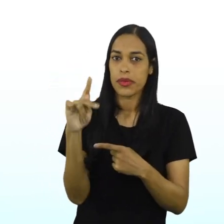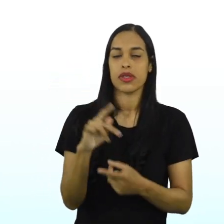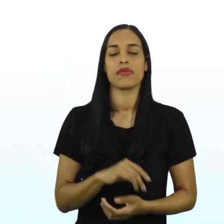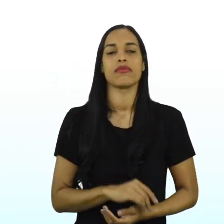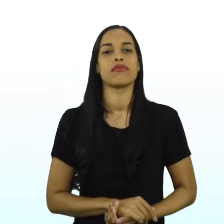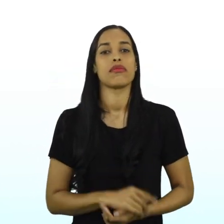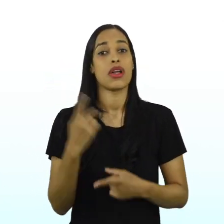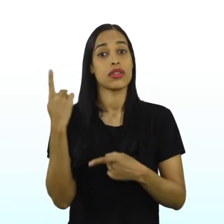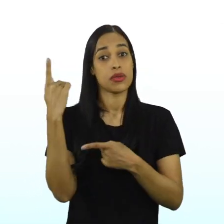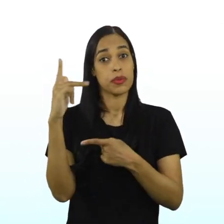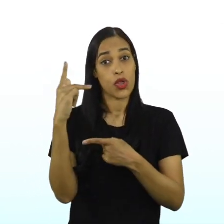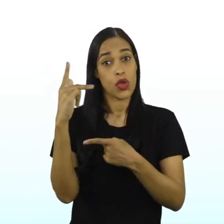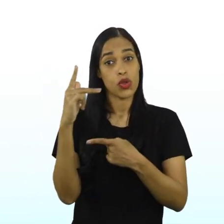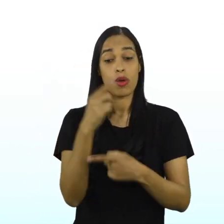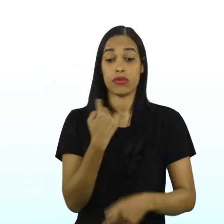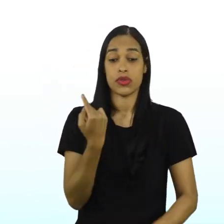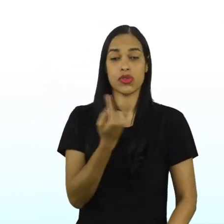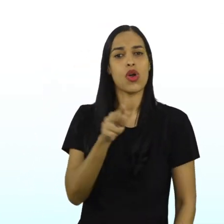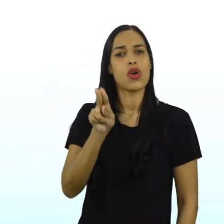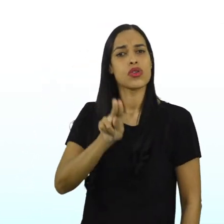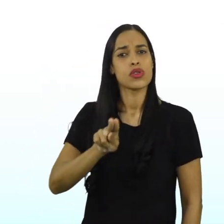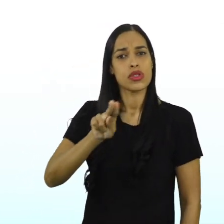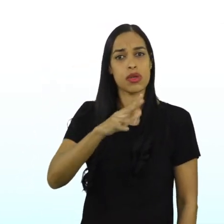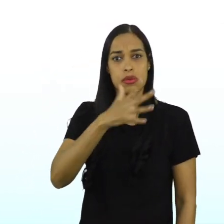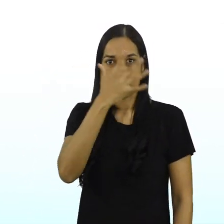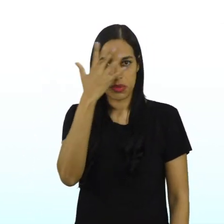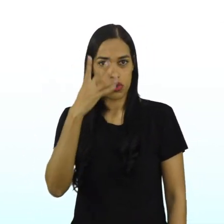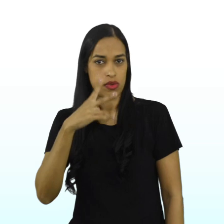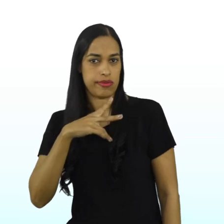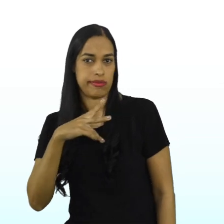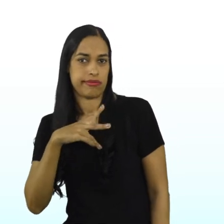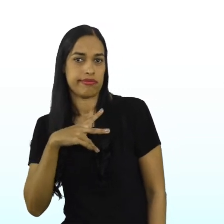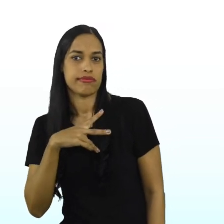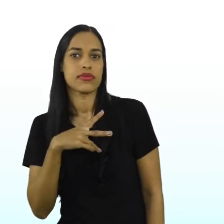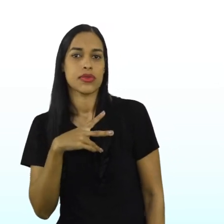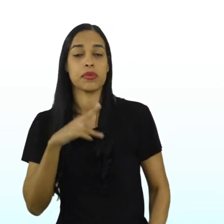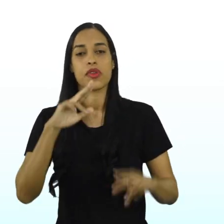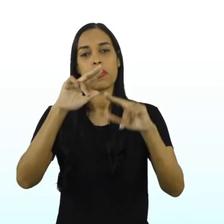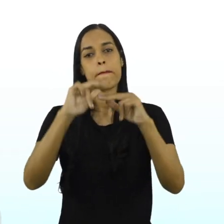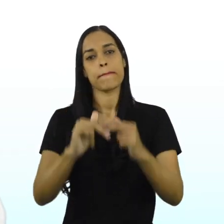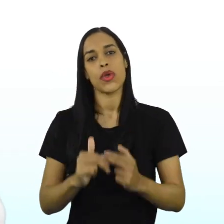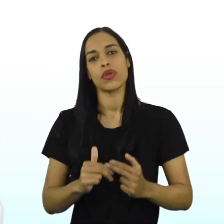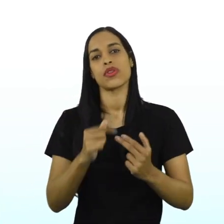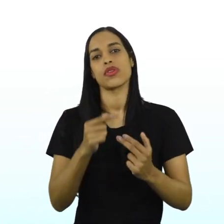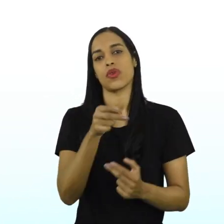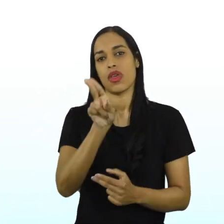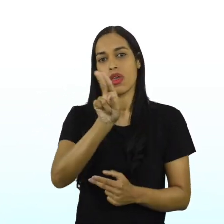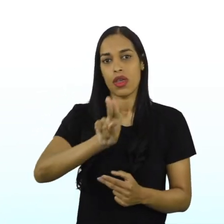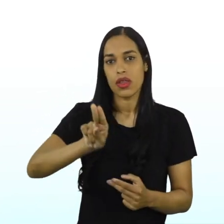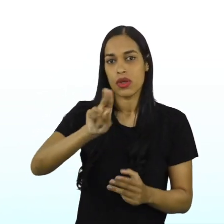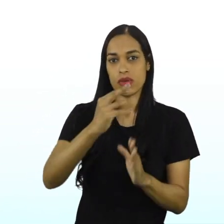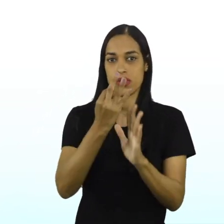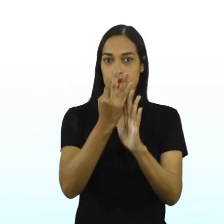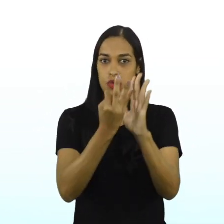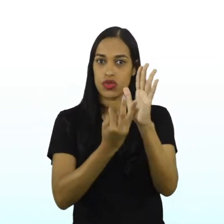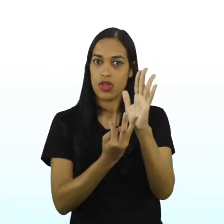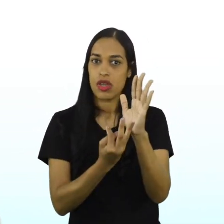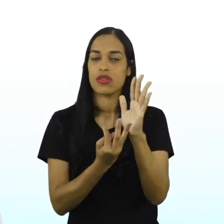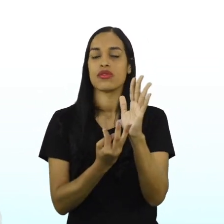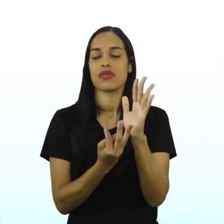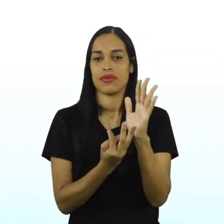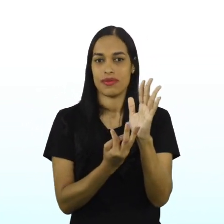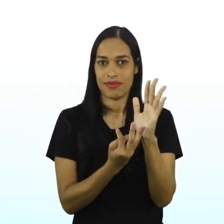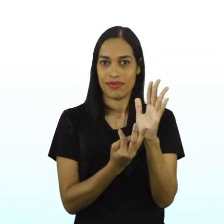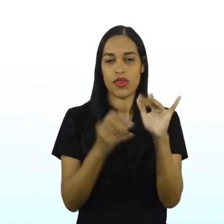esse pronome de tratamento nós usamos para pessoas íntimas. Por isso que ele usa nos textos